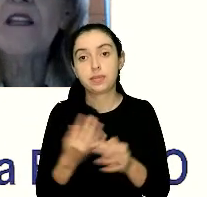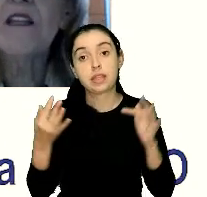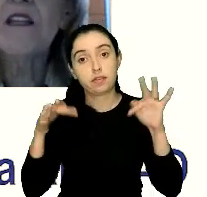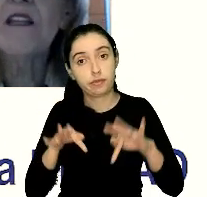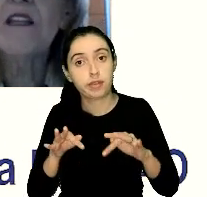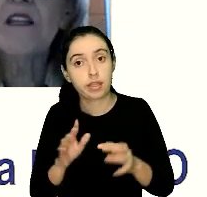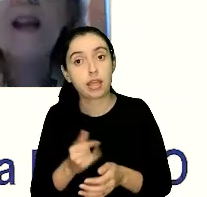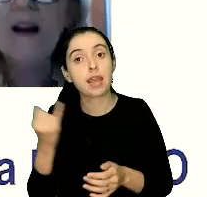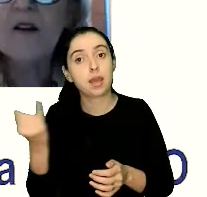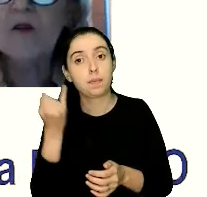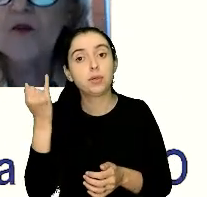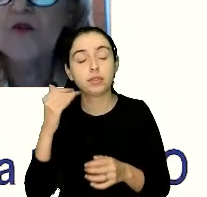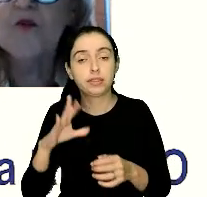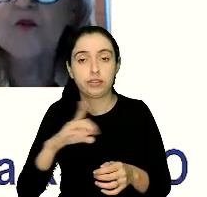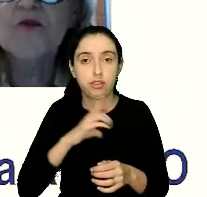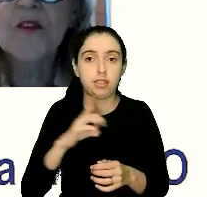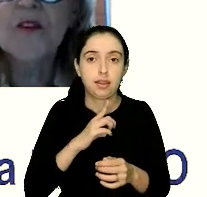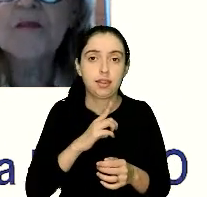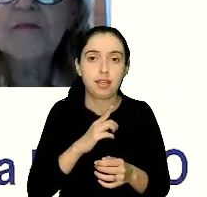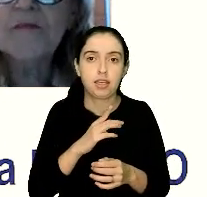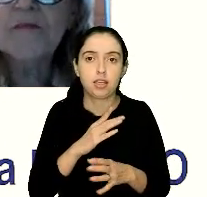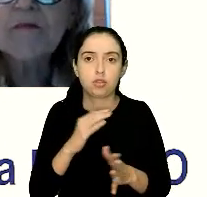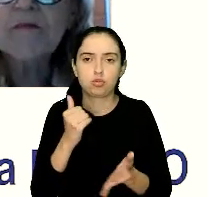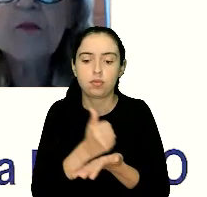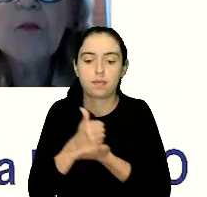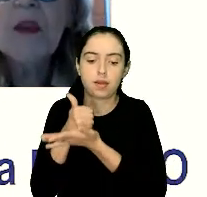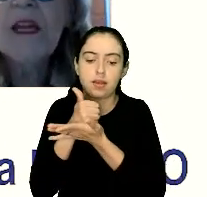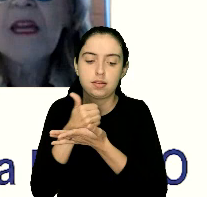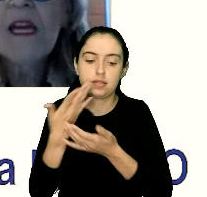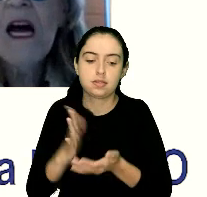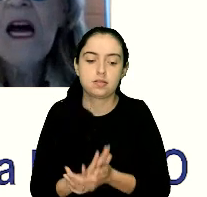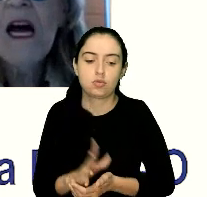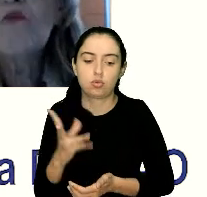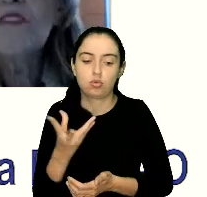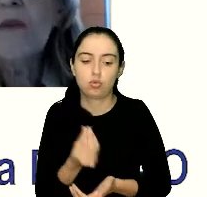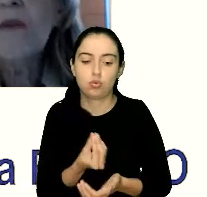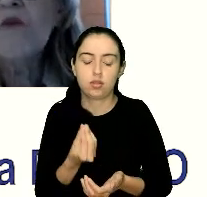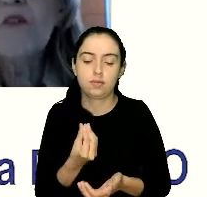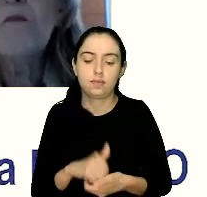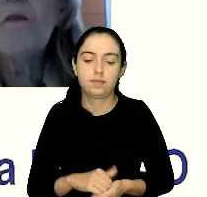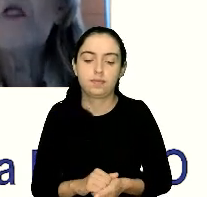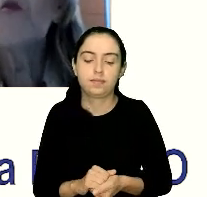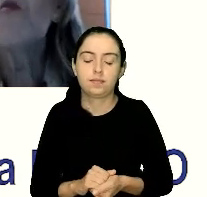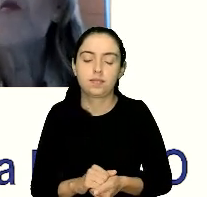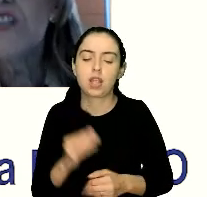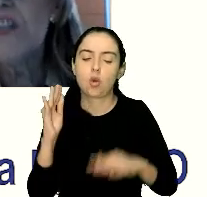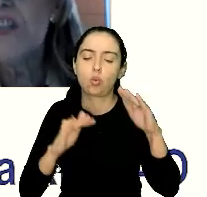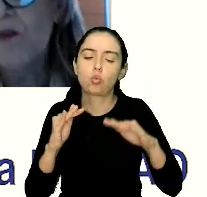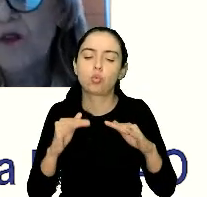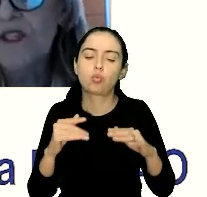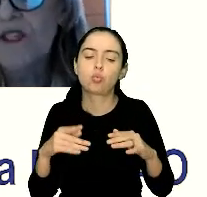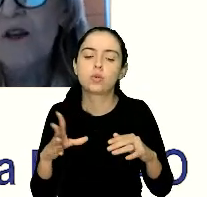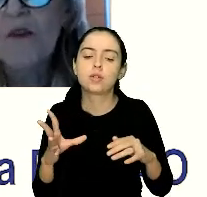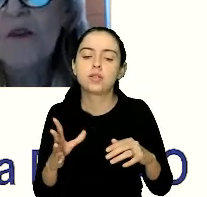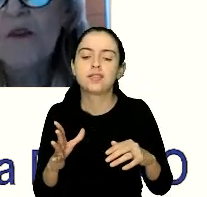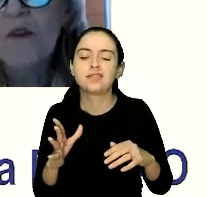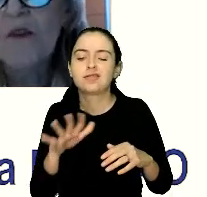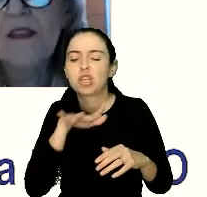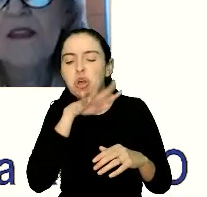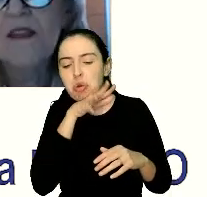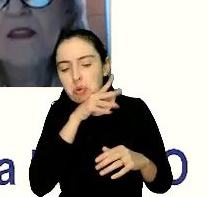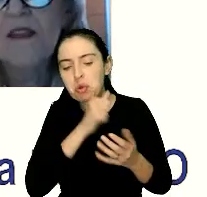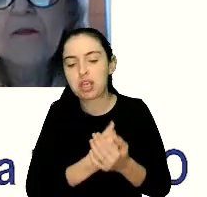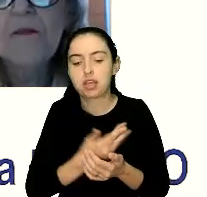que nós tenhamos esses sustentáculos todos, né? Alguns hábitos que prejudicam a nossa